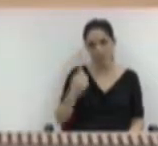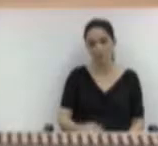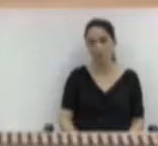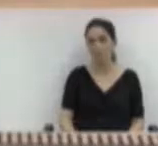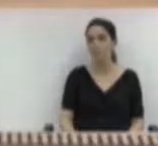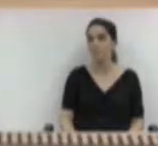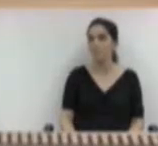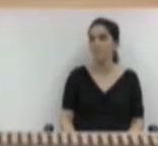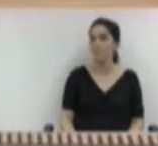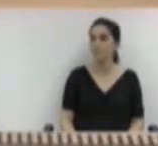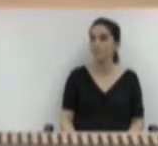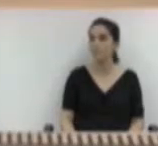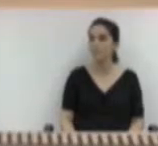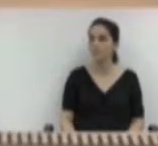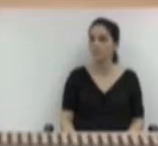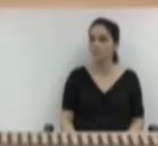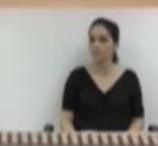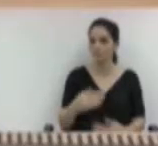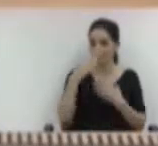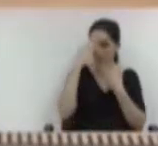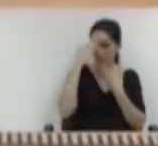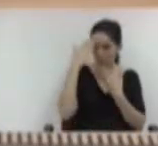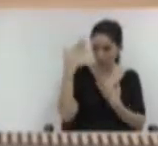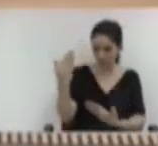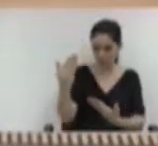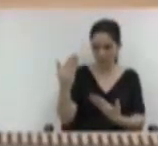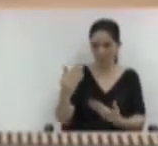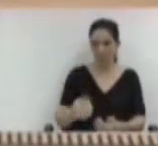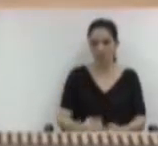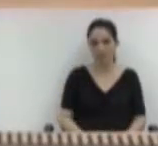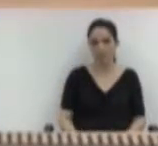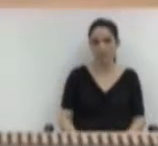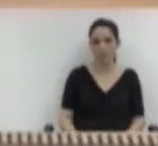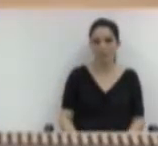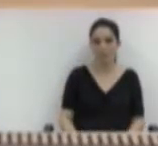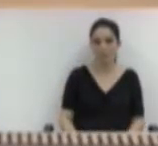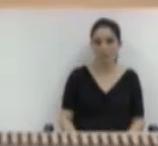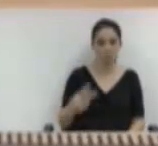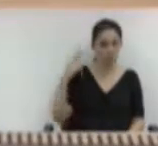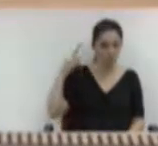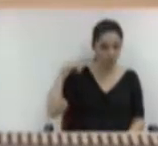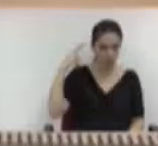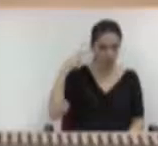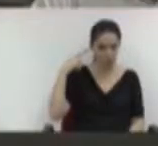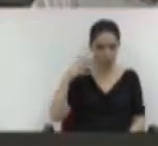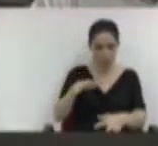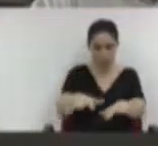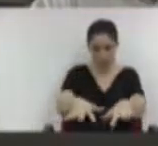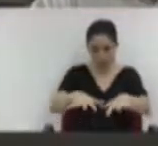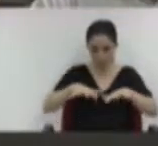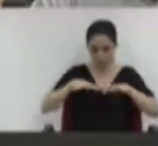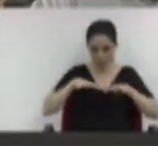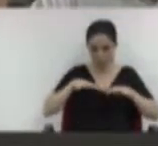Santos. Obrigado, senhor presidente, nobres pares, público aqui presente.